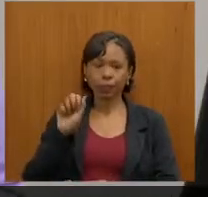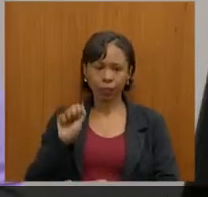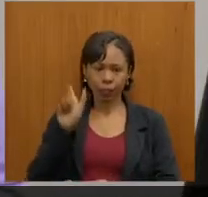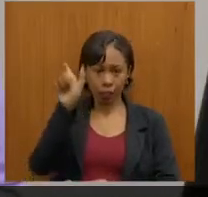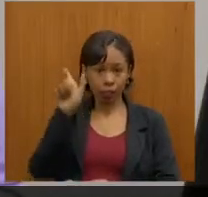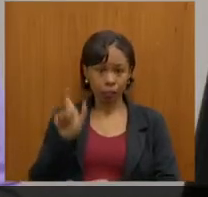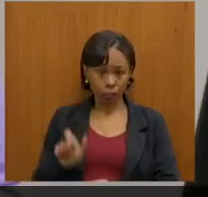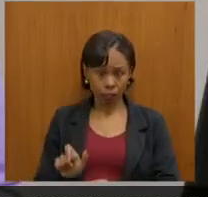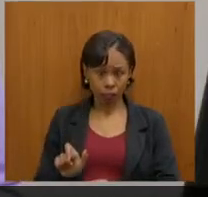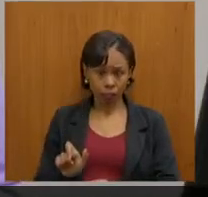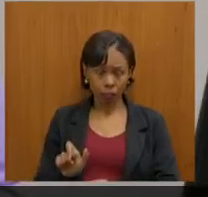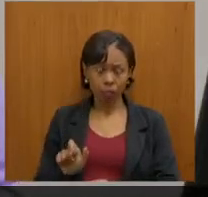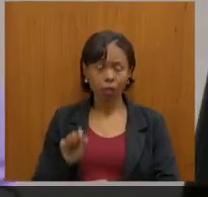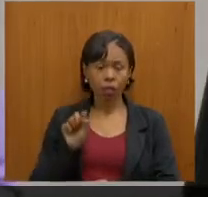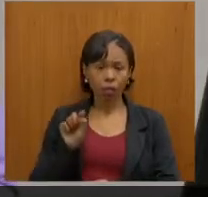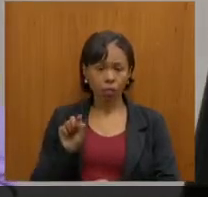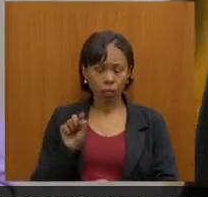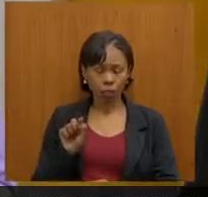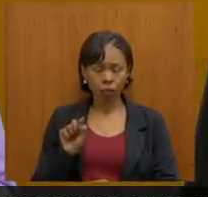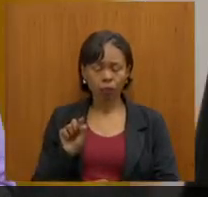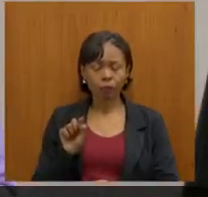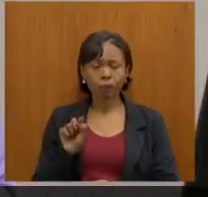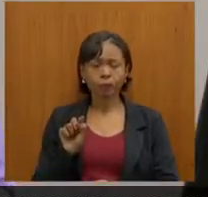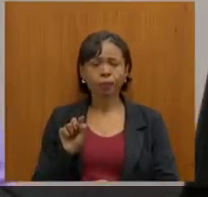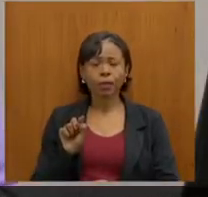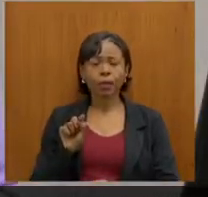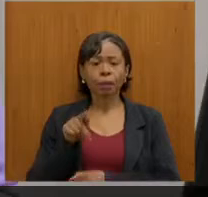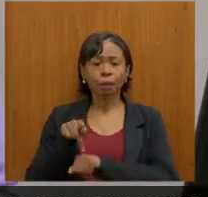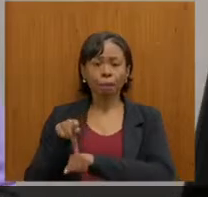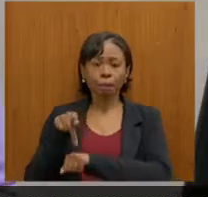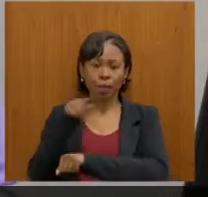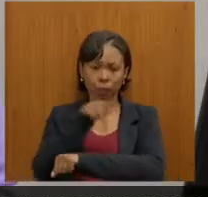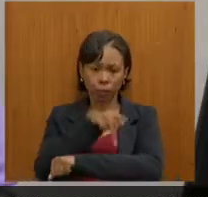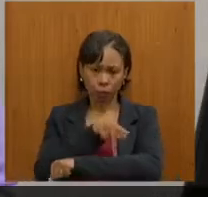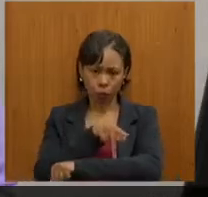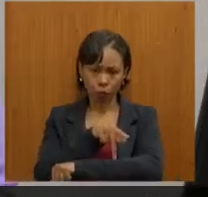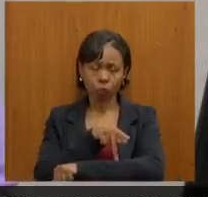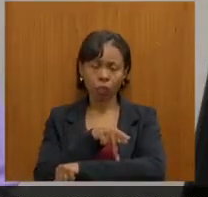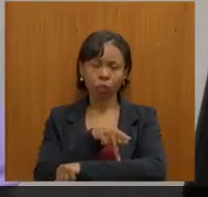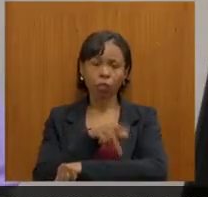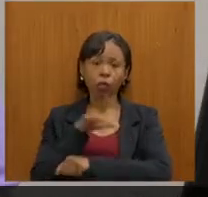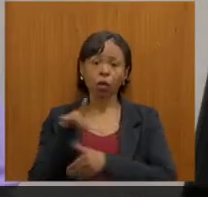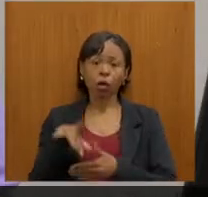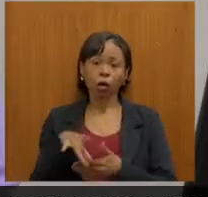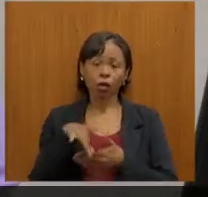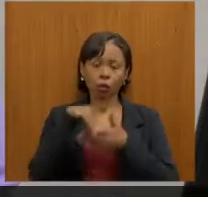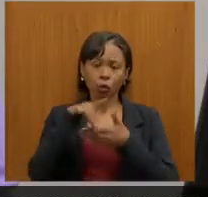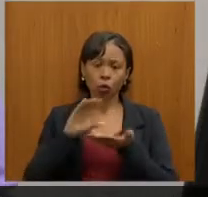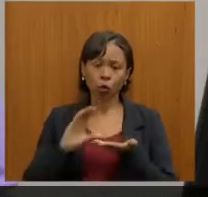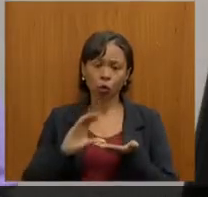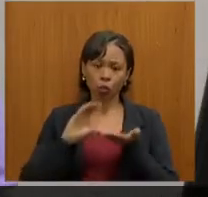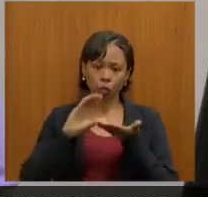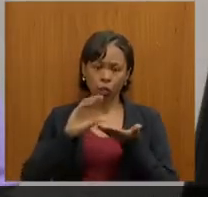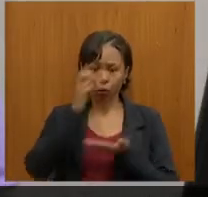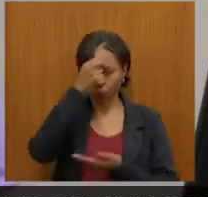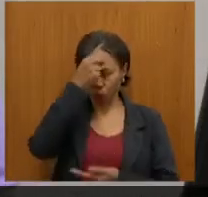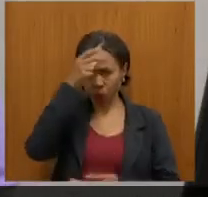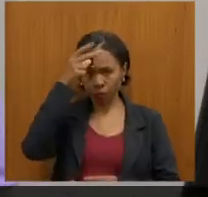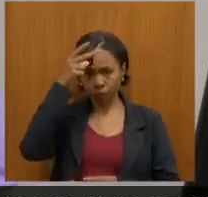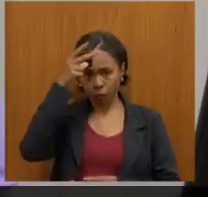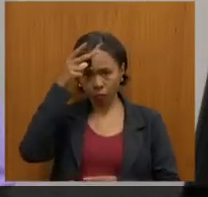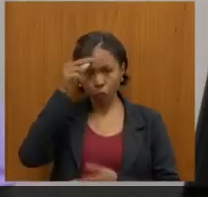Oi Sandra de Souza Moreira ela que é pedagoga titular do Conselho Municipal de direitos